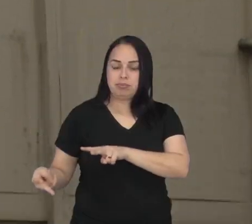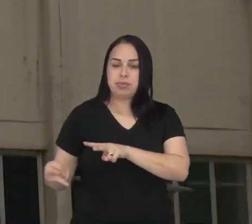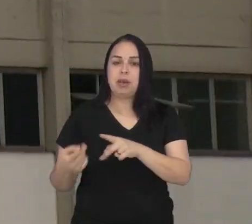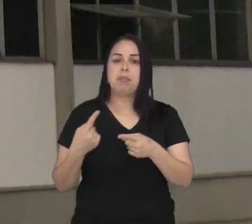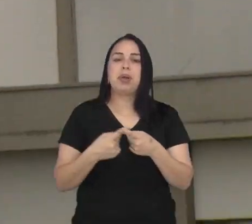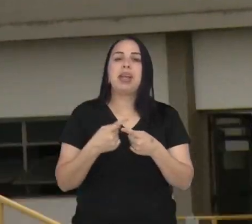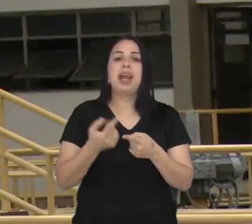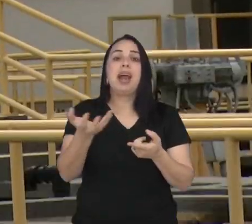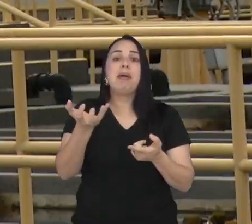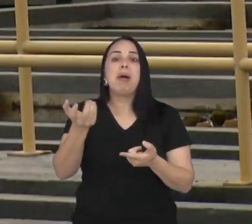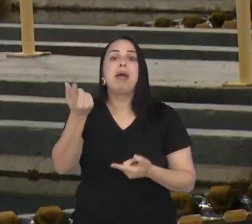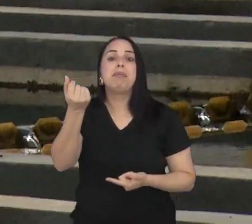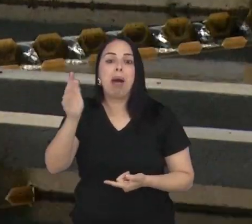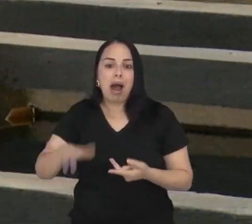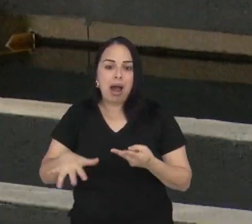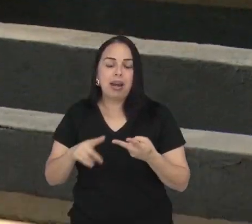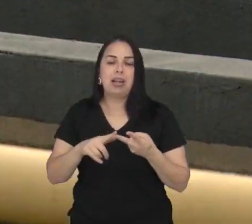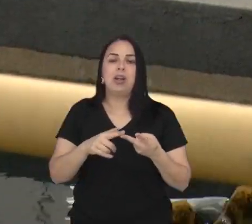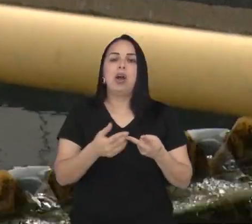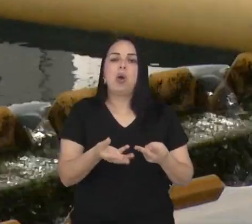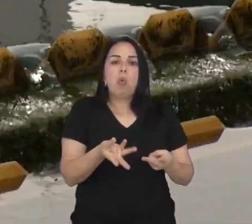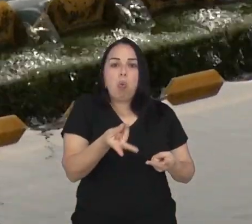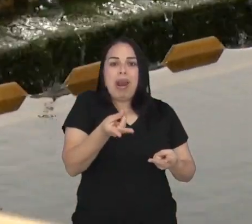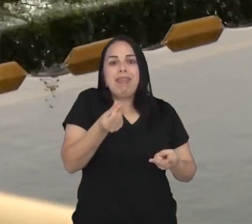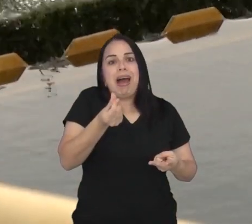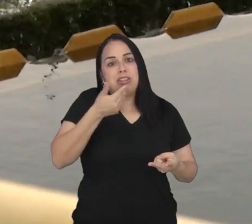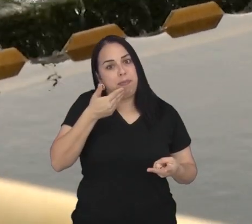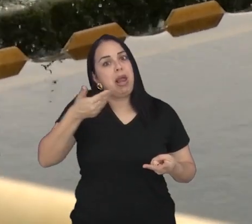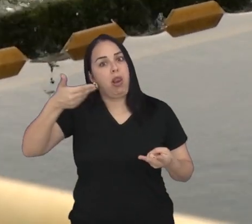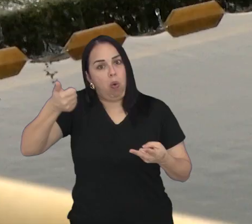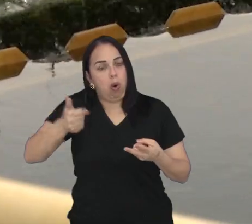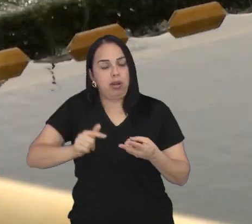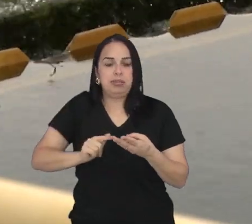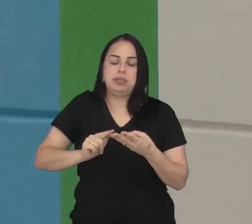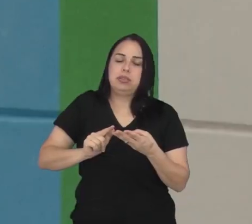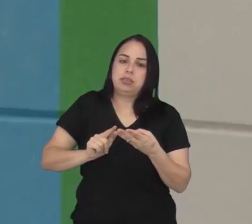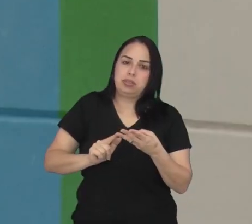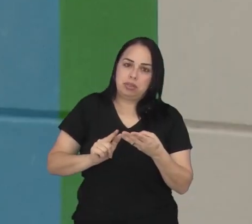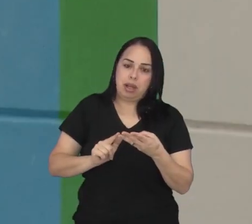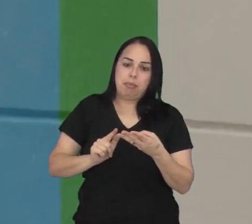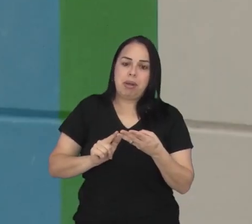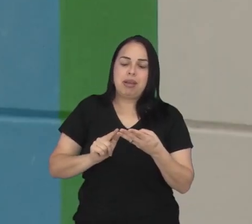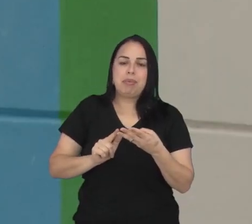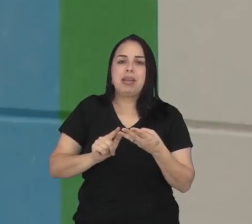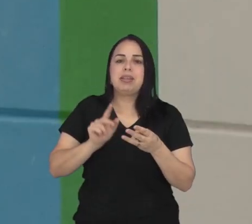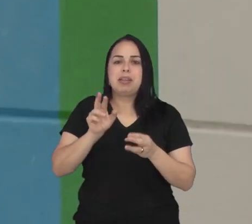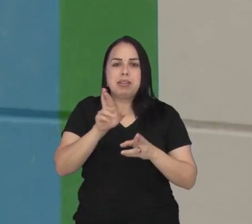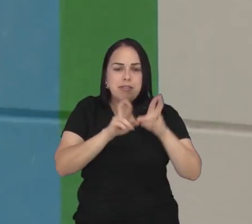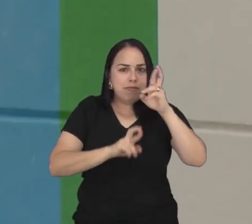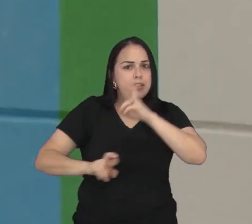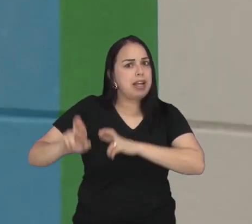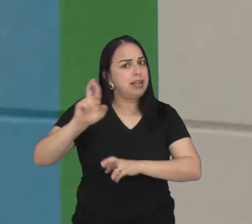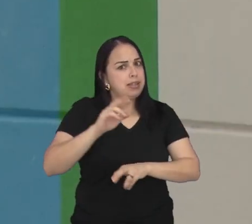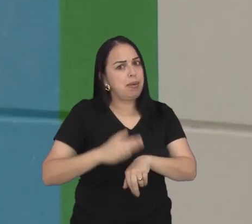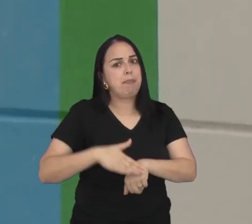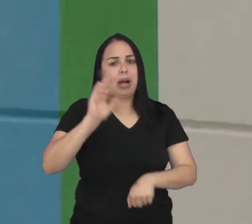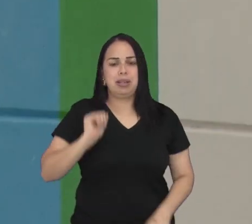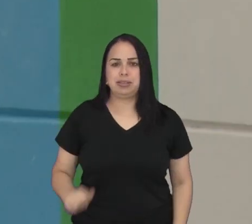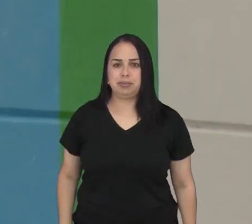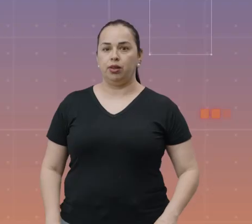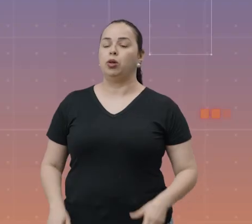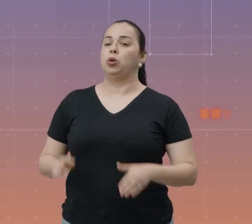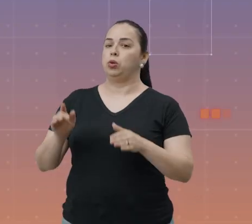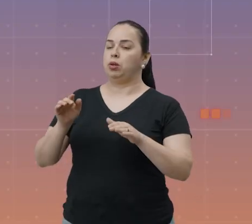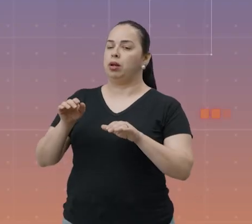desestatização estão a redução da tarifa, melhoria da qualidade da prestação dos serviços, além de maior regulação e